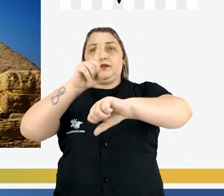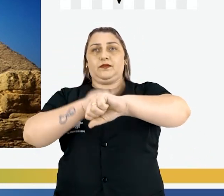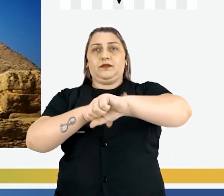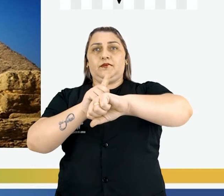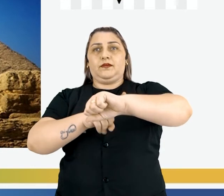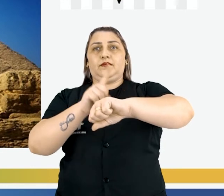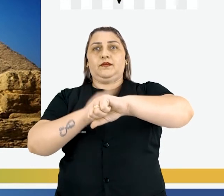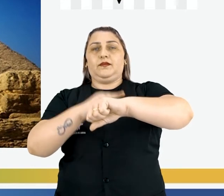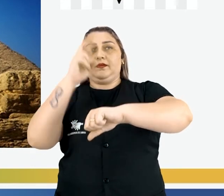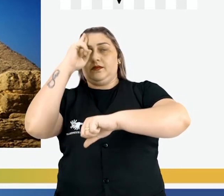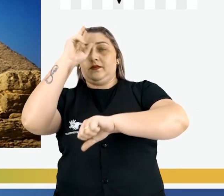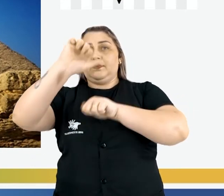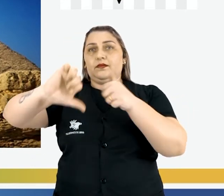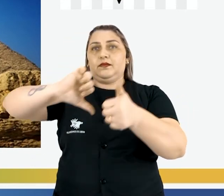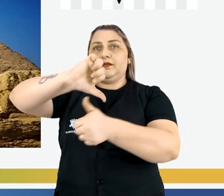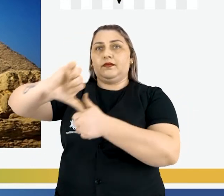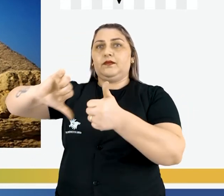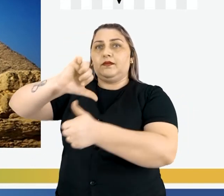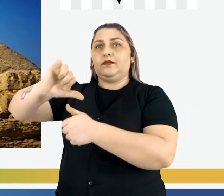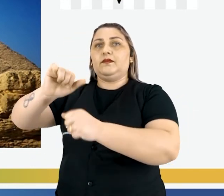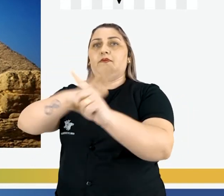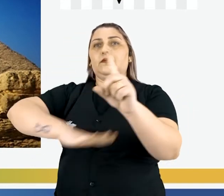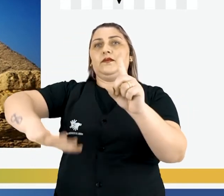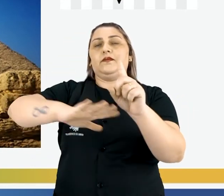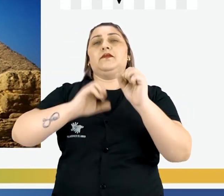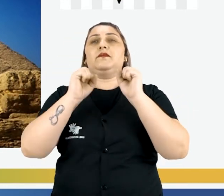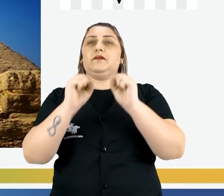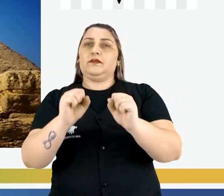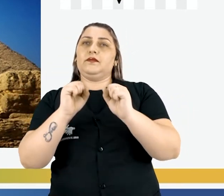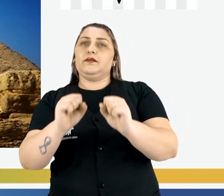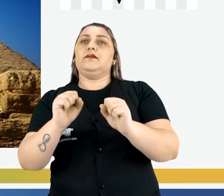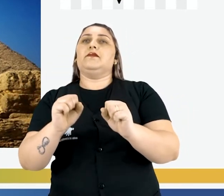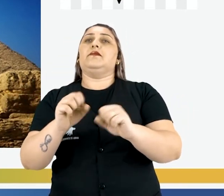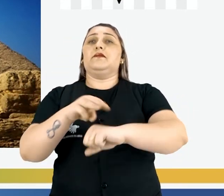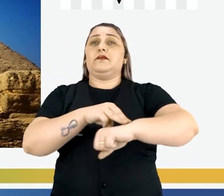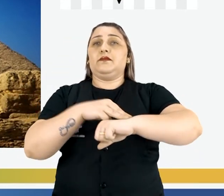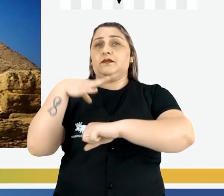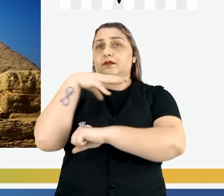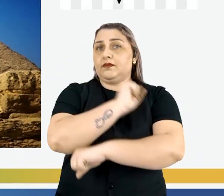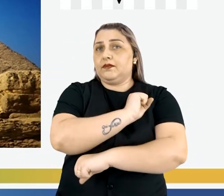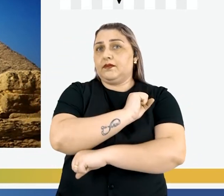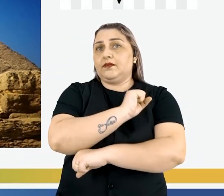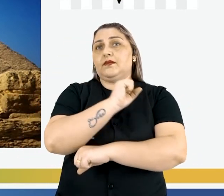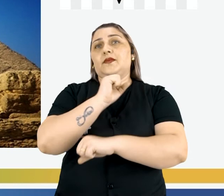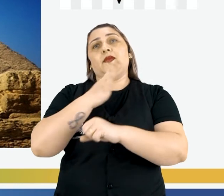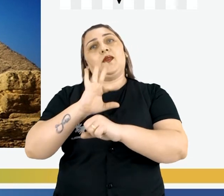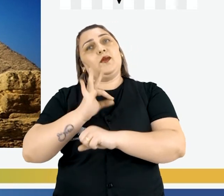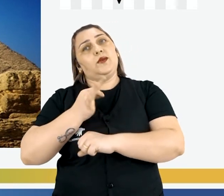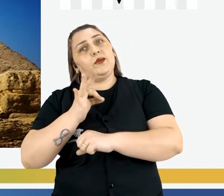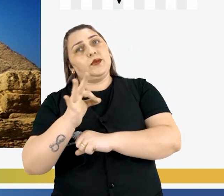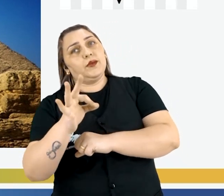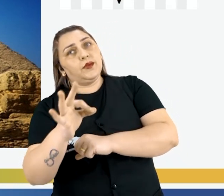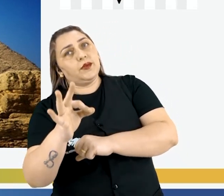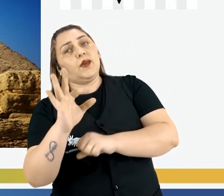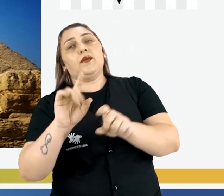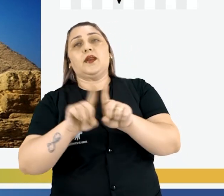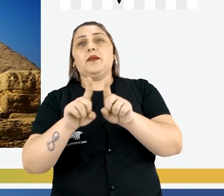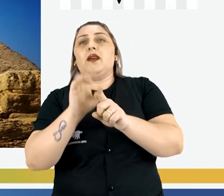está relacionado às transformações da sociedade, que podem ser em momentos rápidos e em outros momentos mais